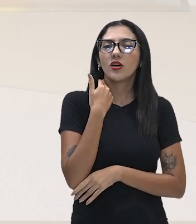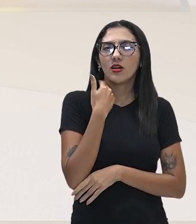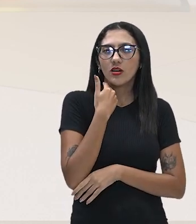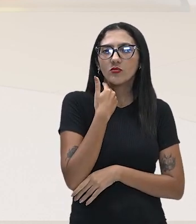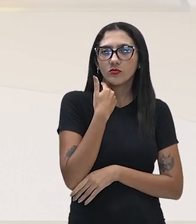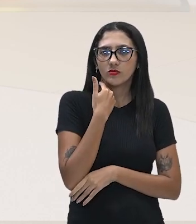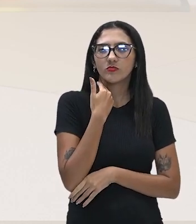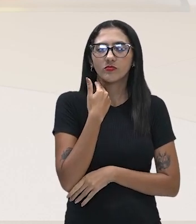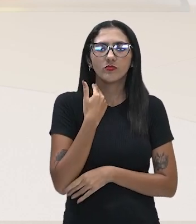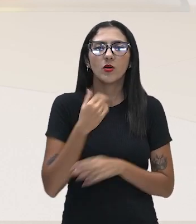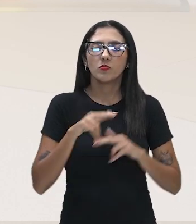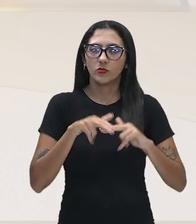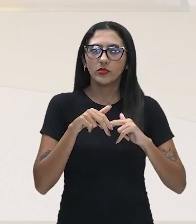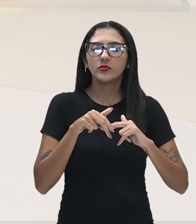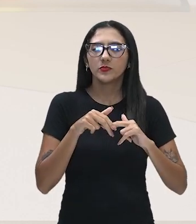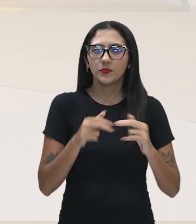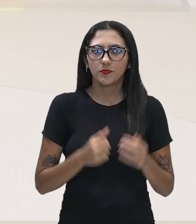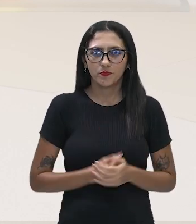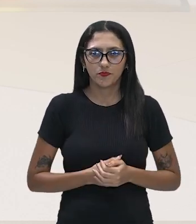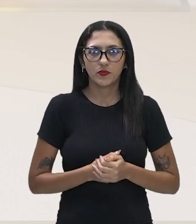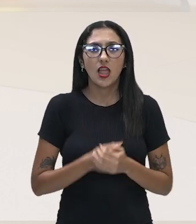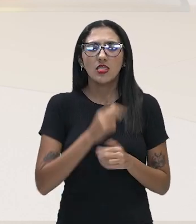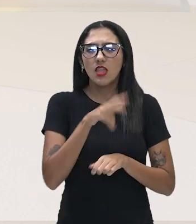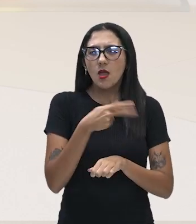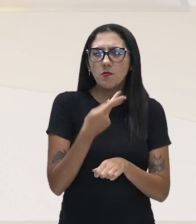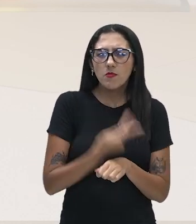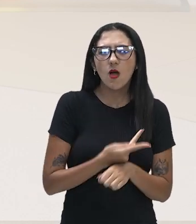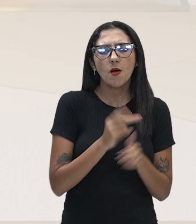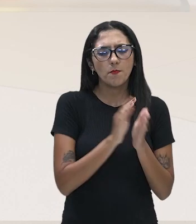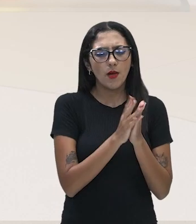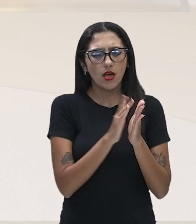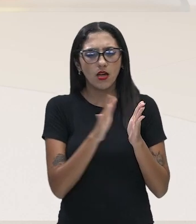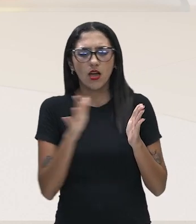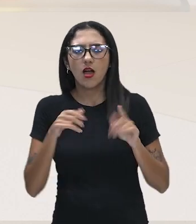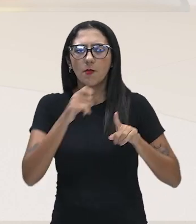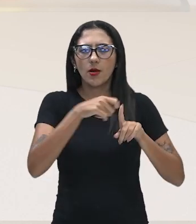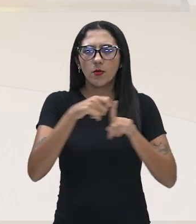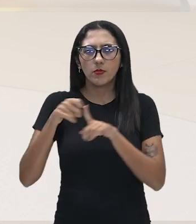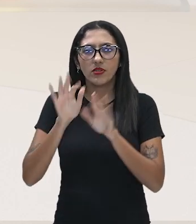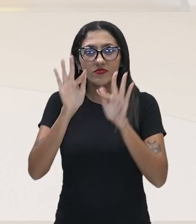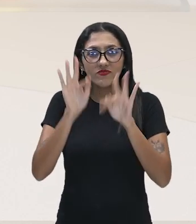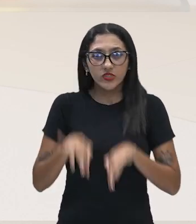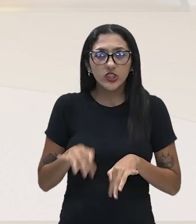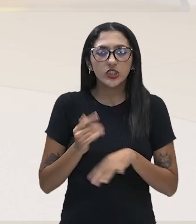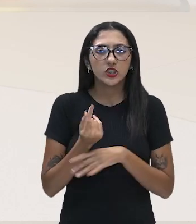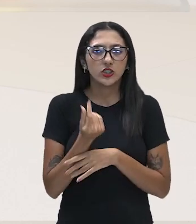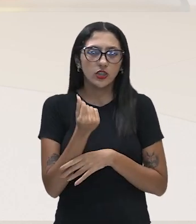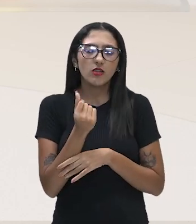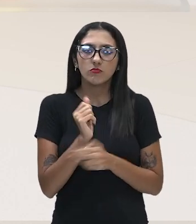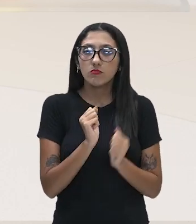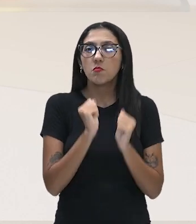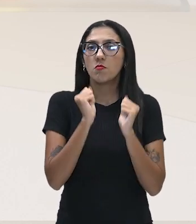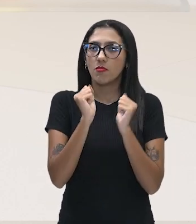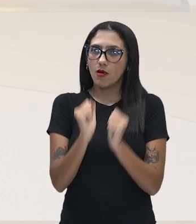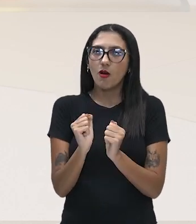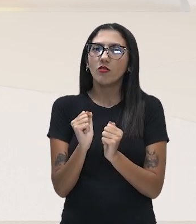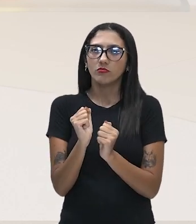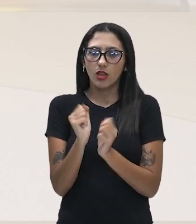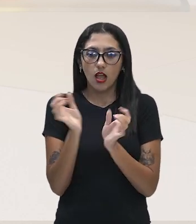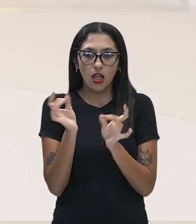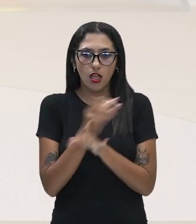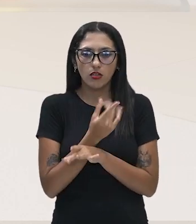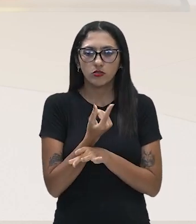emprestou. Então, depois que você quita o financiamento, é que você consegue fazer a venda, você